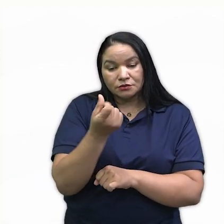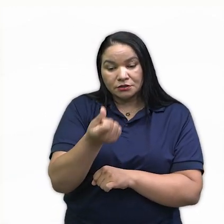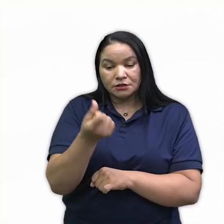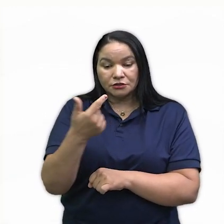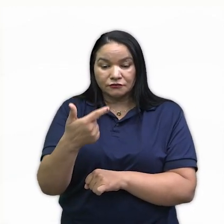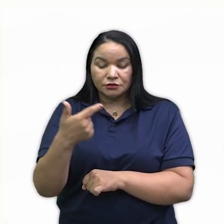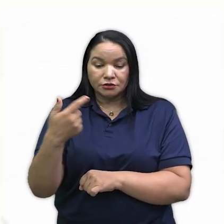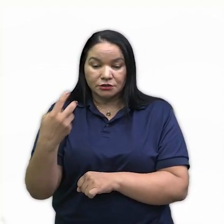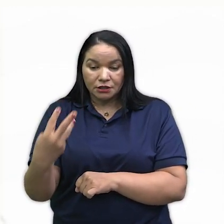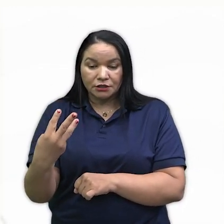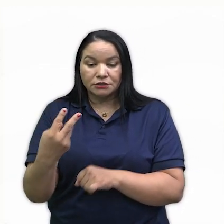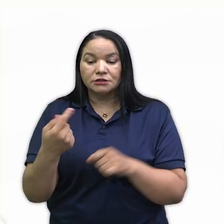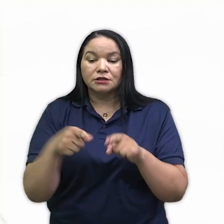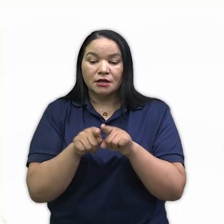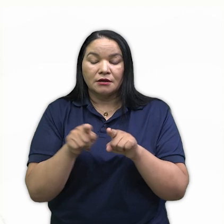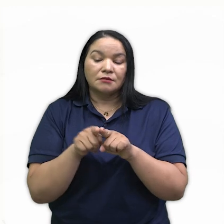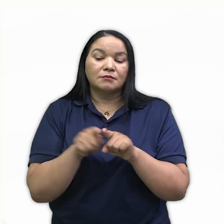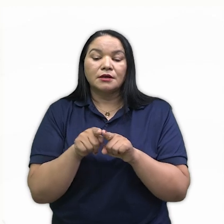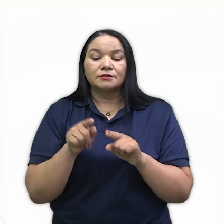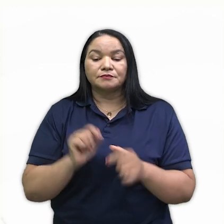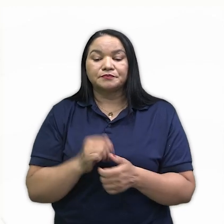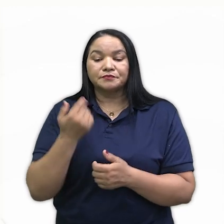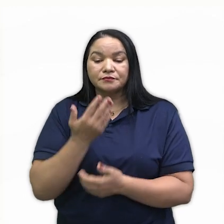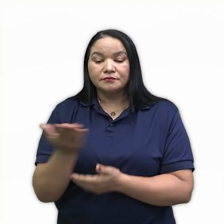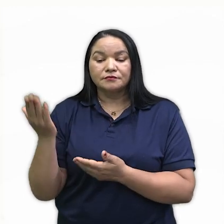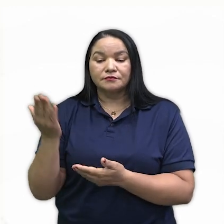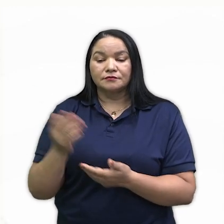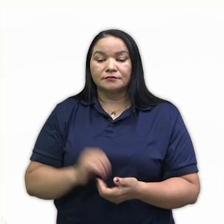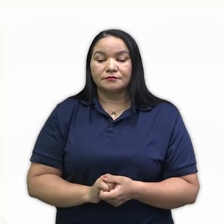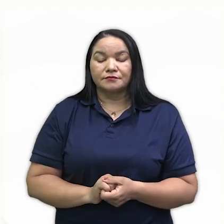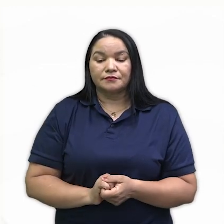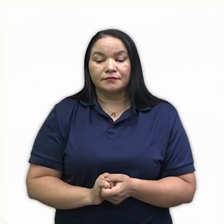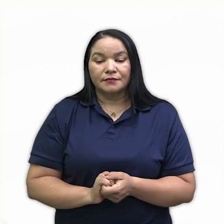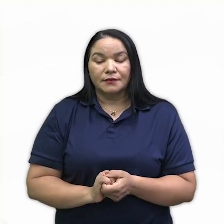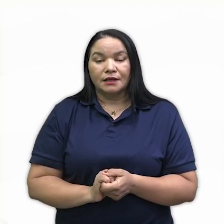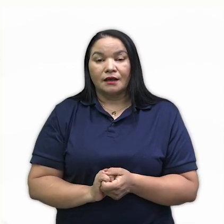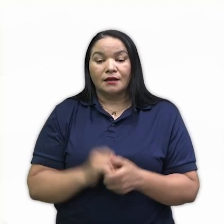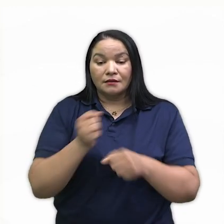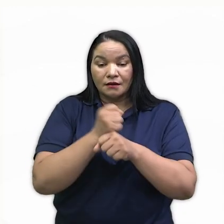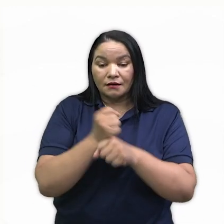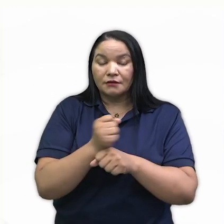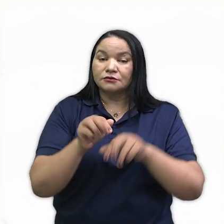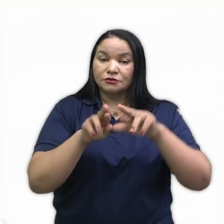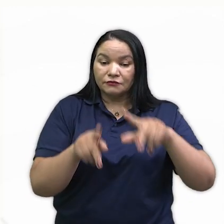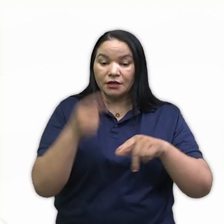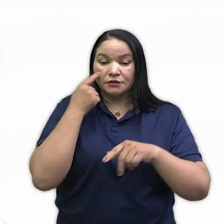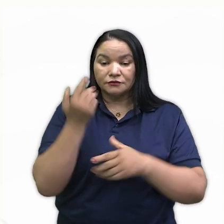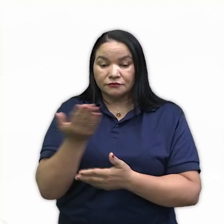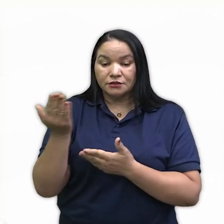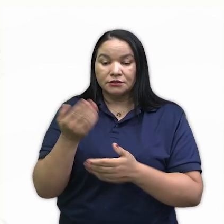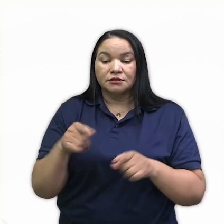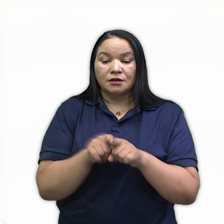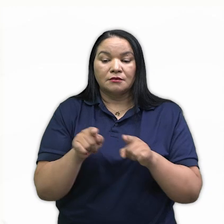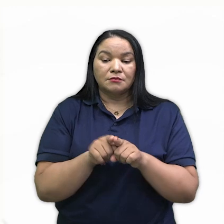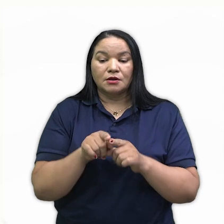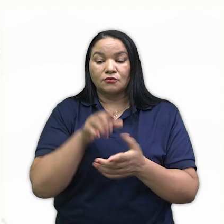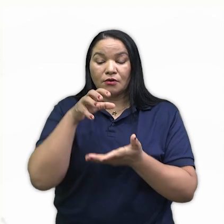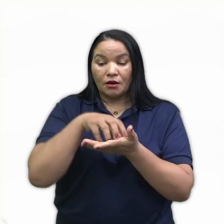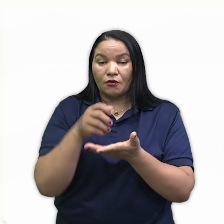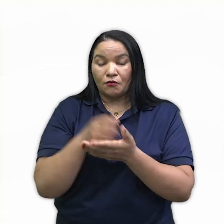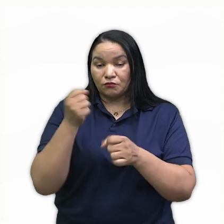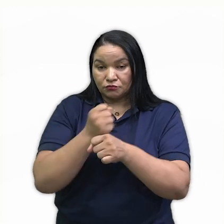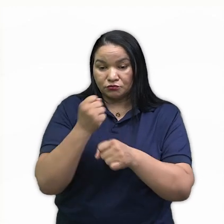1623, aqui 1616, tá? Aqui 1623, a fundação do Forte de Santo Antônio, que fica